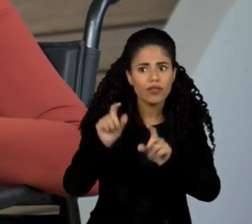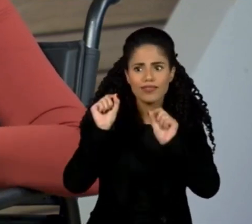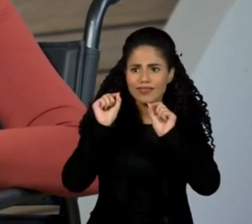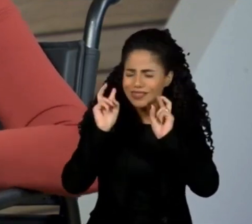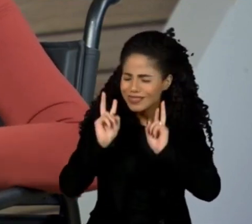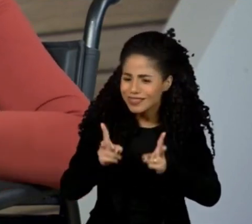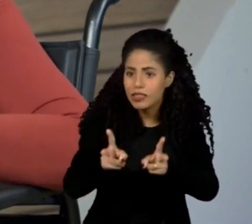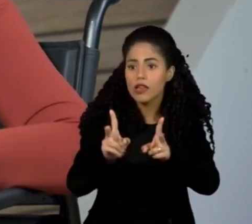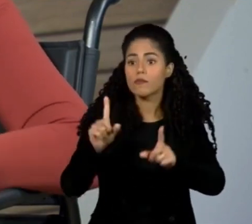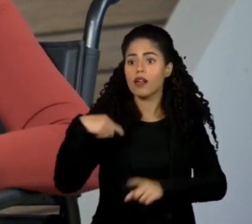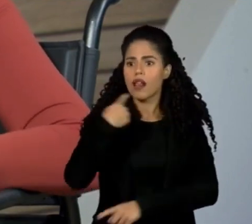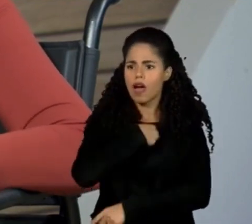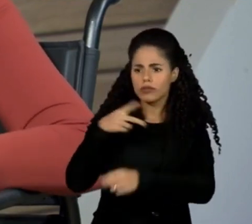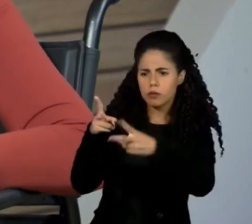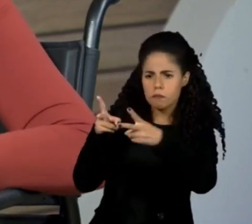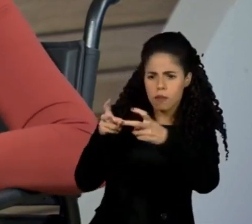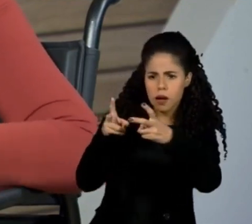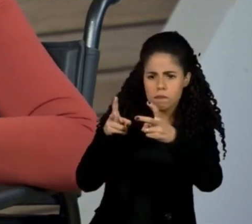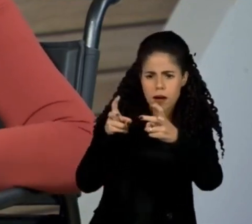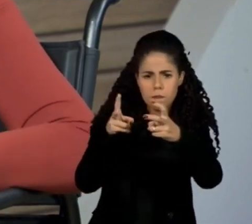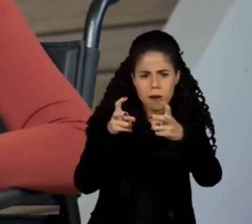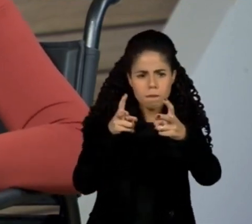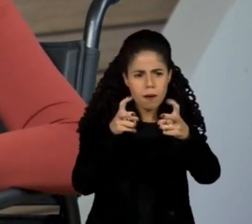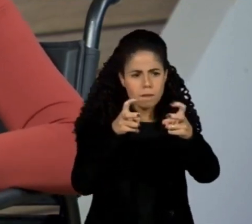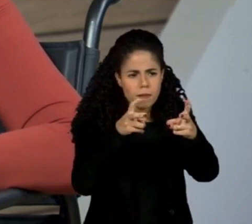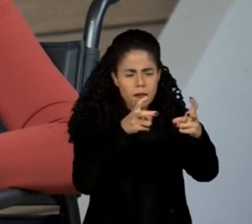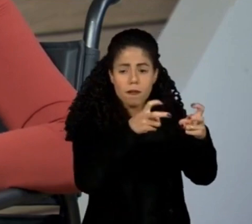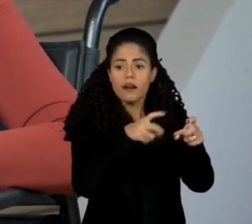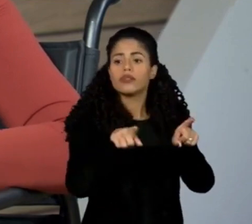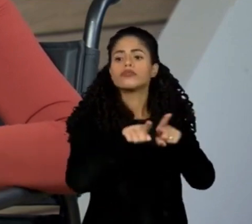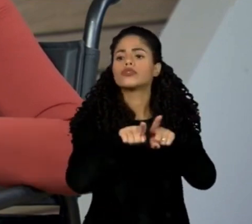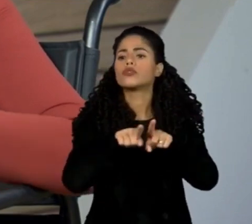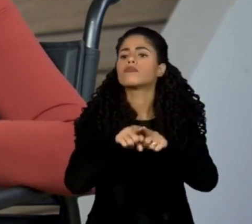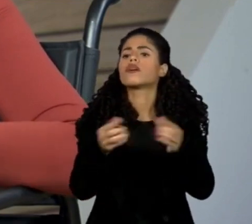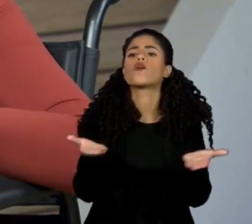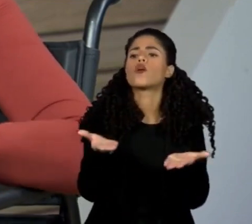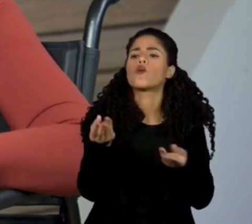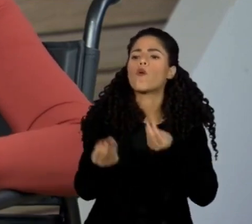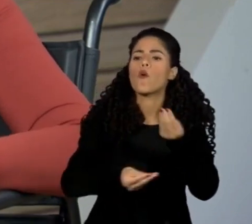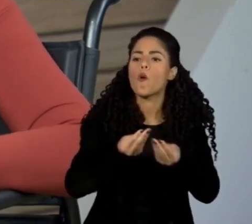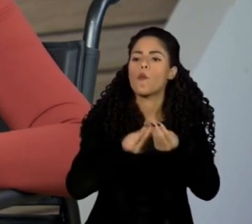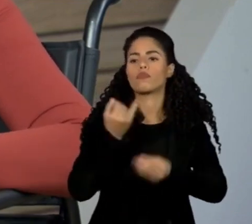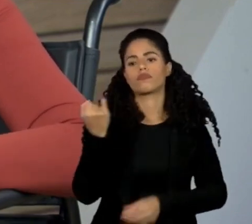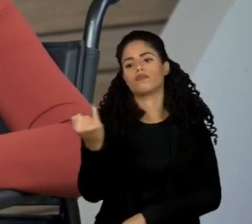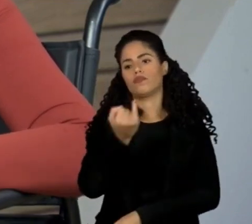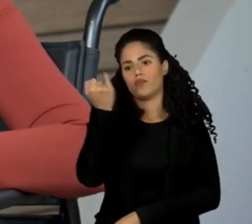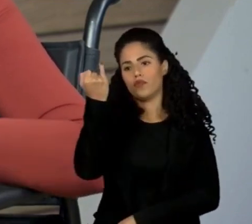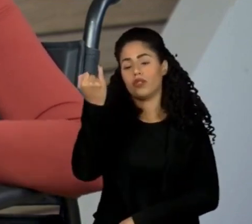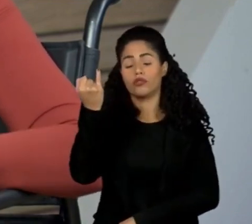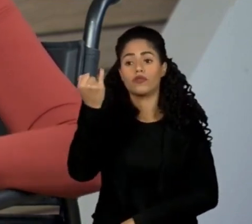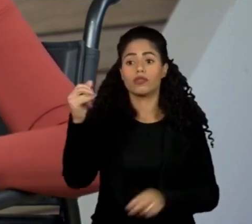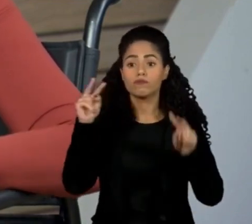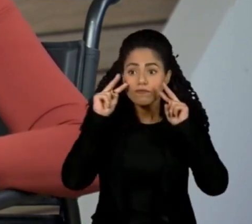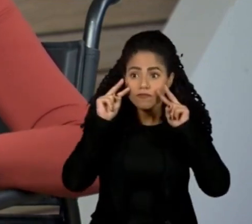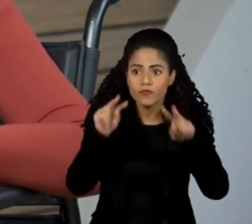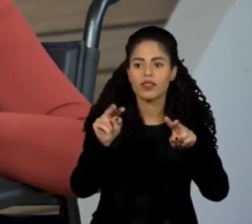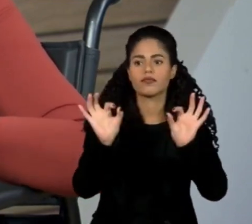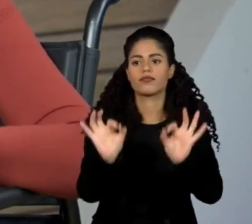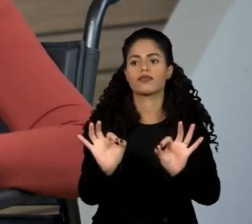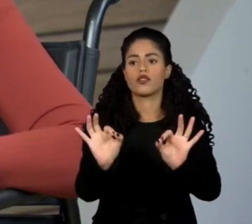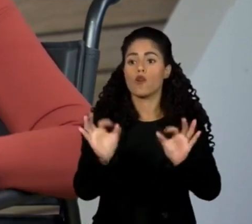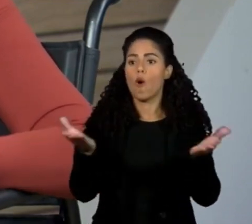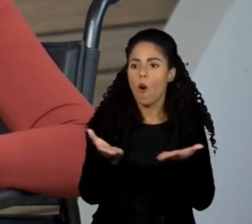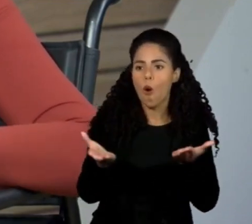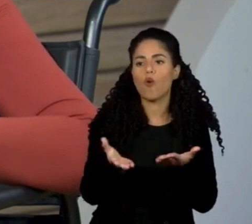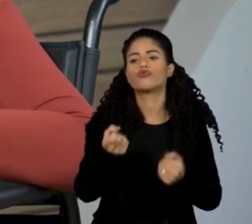nós temos visto esta presença não na sua totalidade mas de uma forma muito mais Evidente Então hoje nós conseguimos